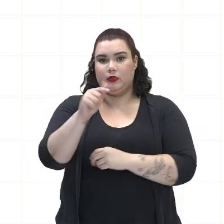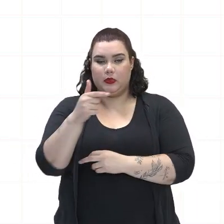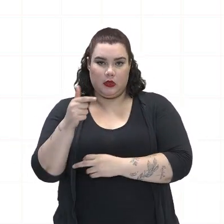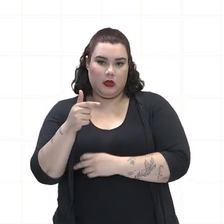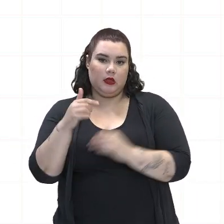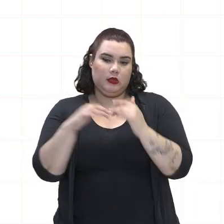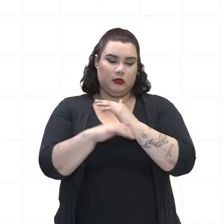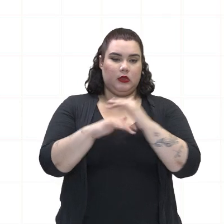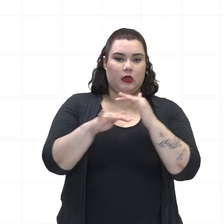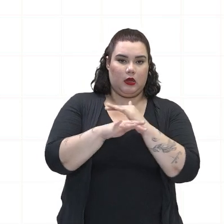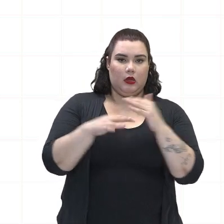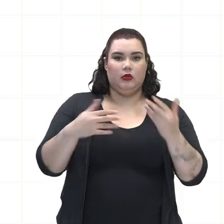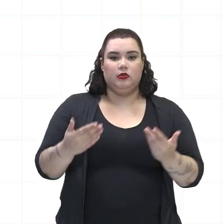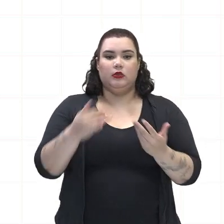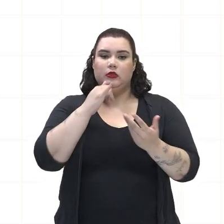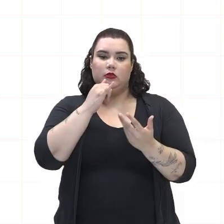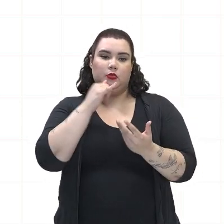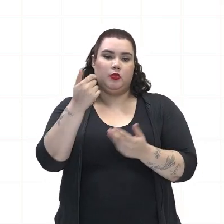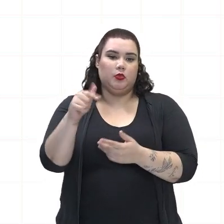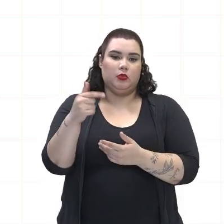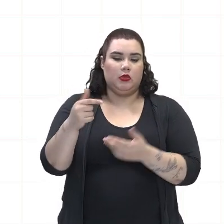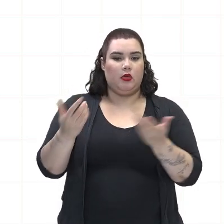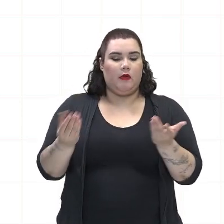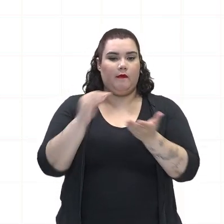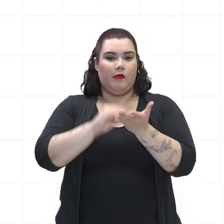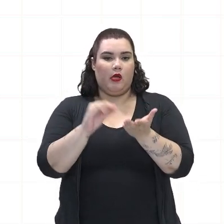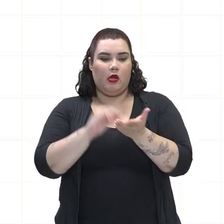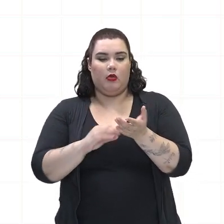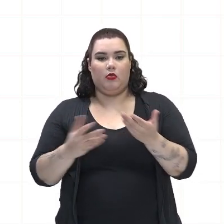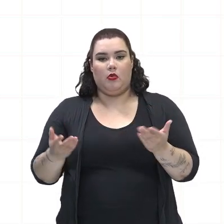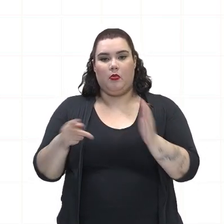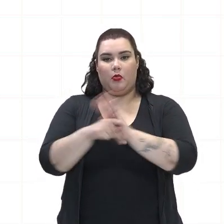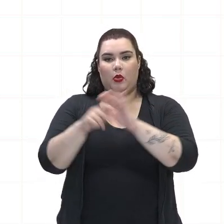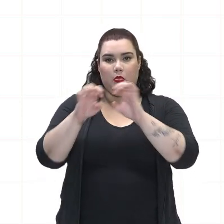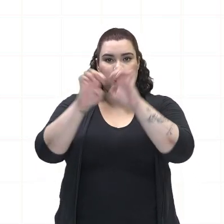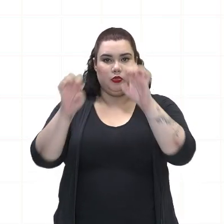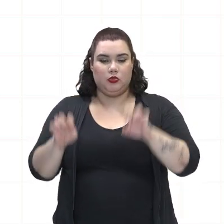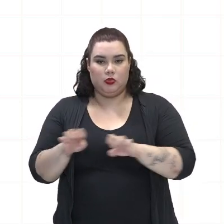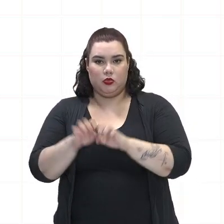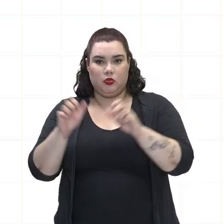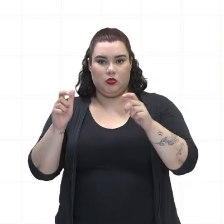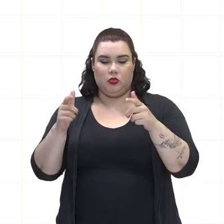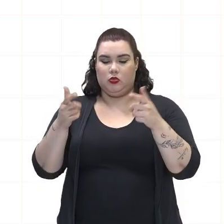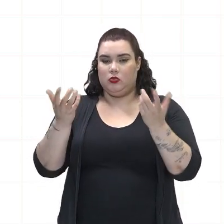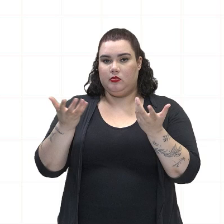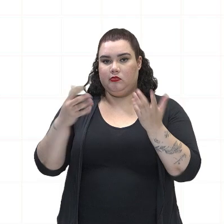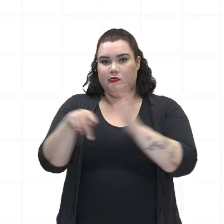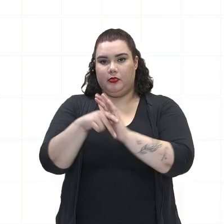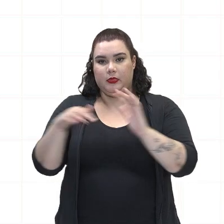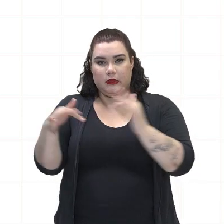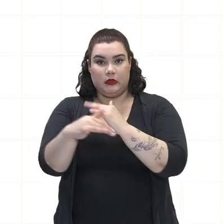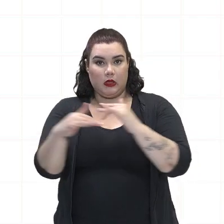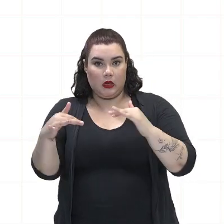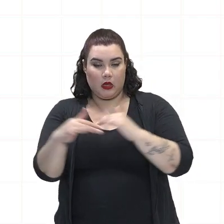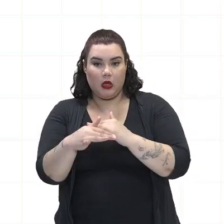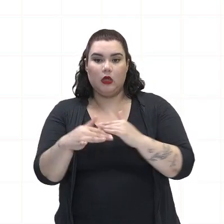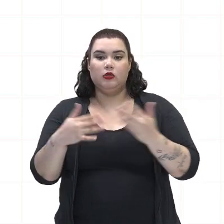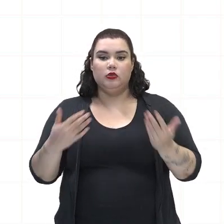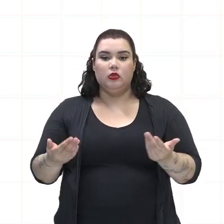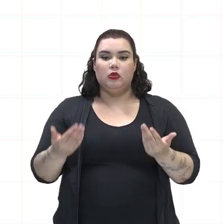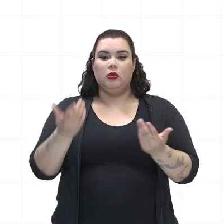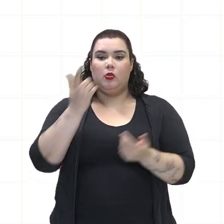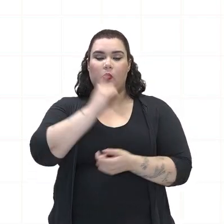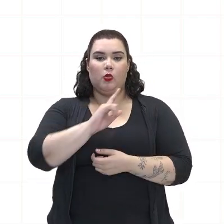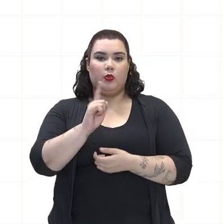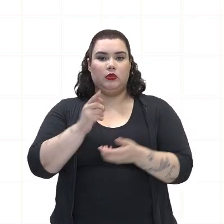insuficiente. É quando não acontece, né, por parte da estrutura daquela cidade, não dá